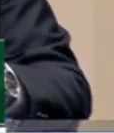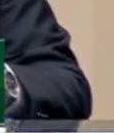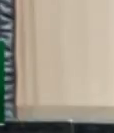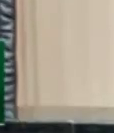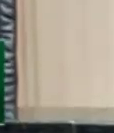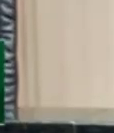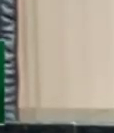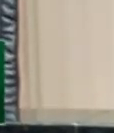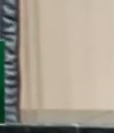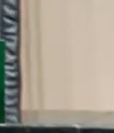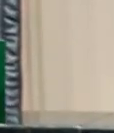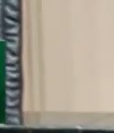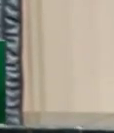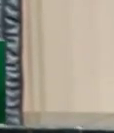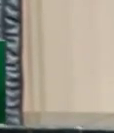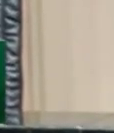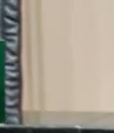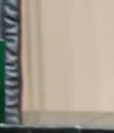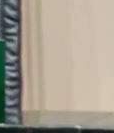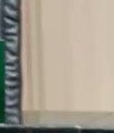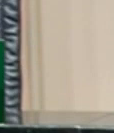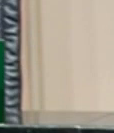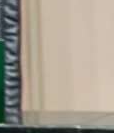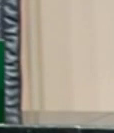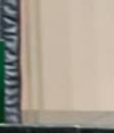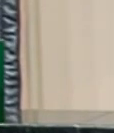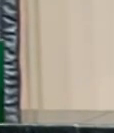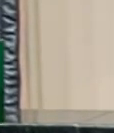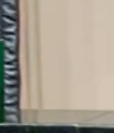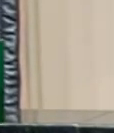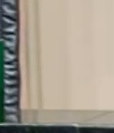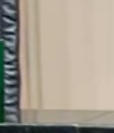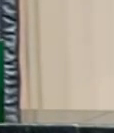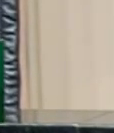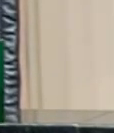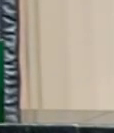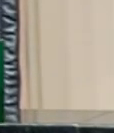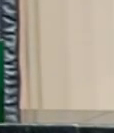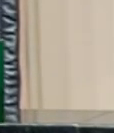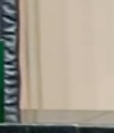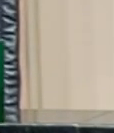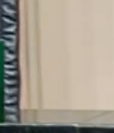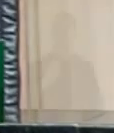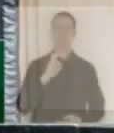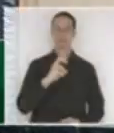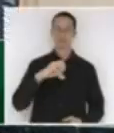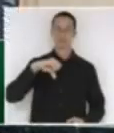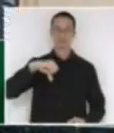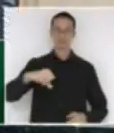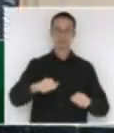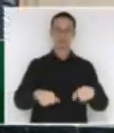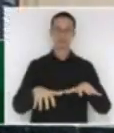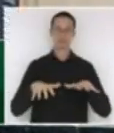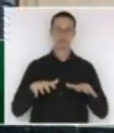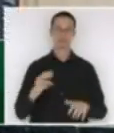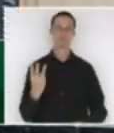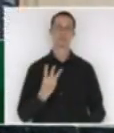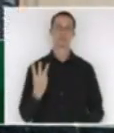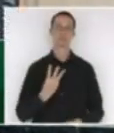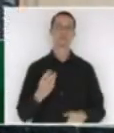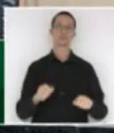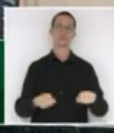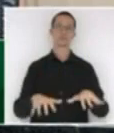senhor presidente, senhores parlamentares. Ata da 59ª sessão ordinária da 3ª sessão legislativa